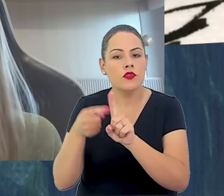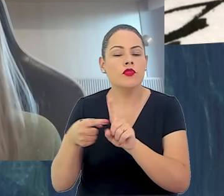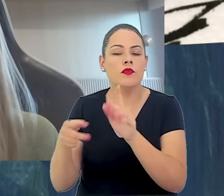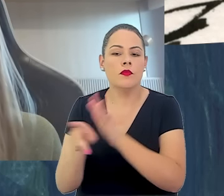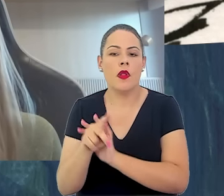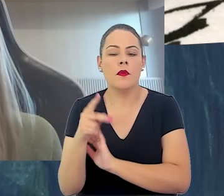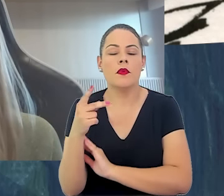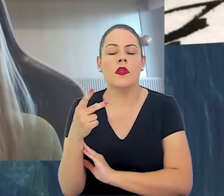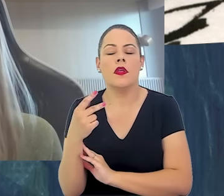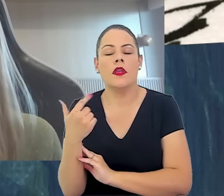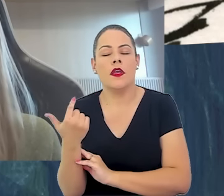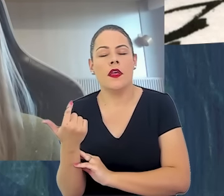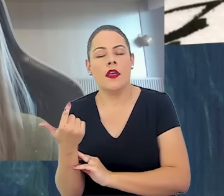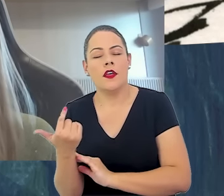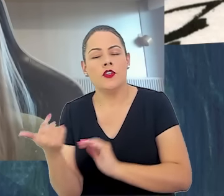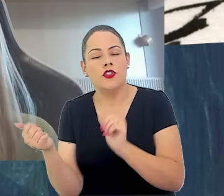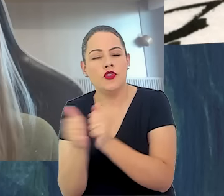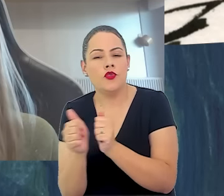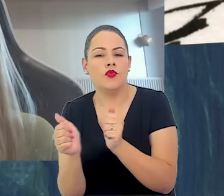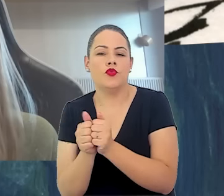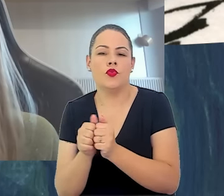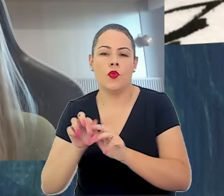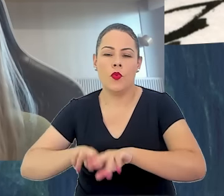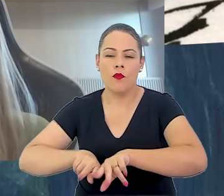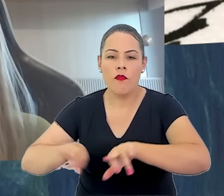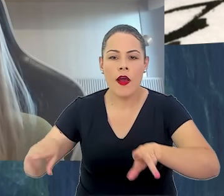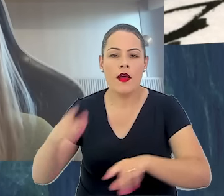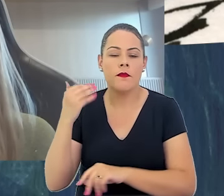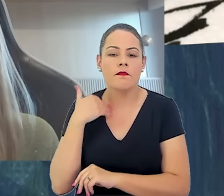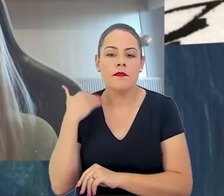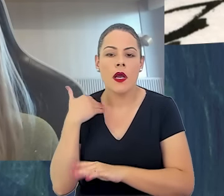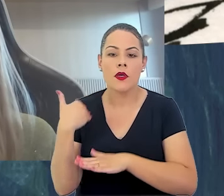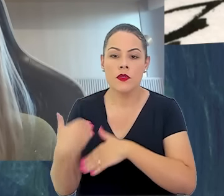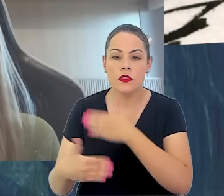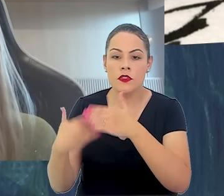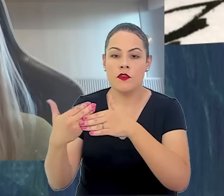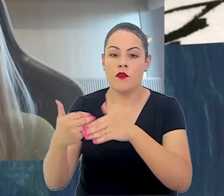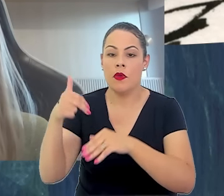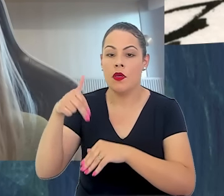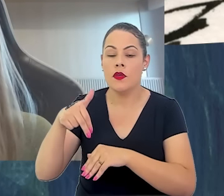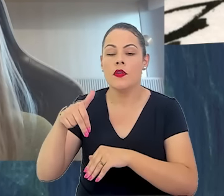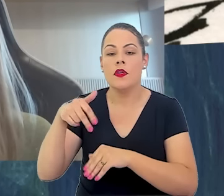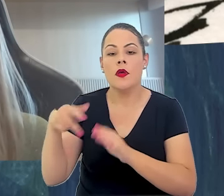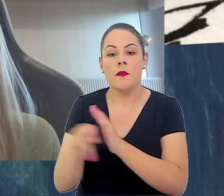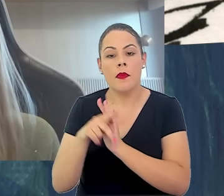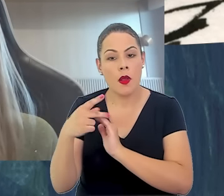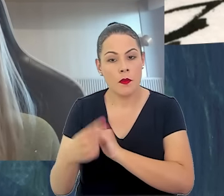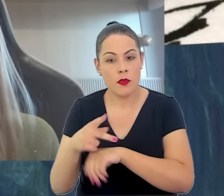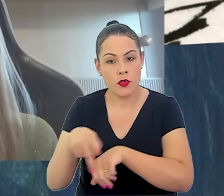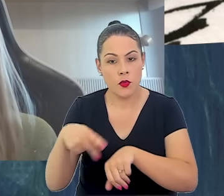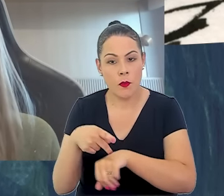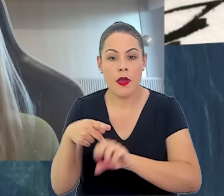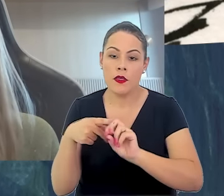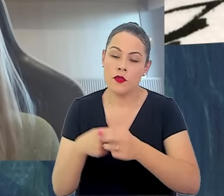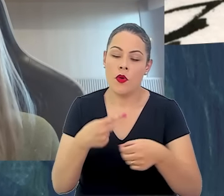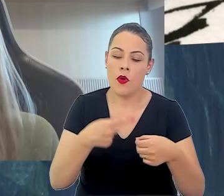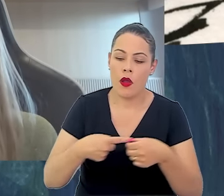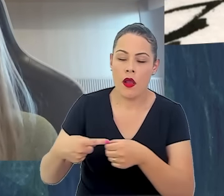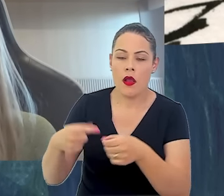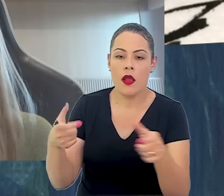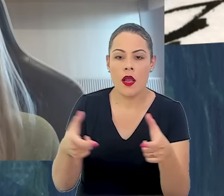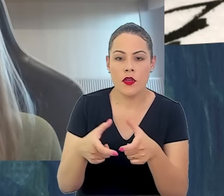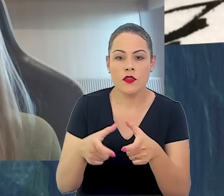tipo securitização com a participação de bancos de desenvolvimento, sejam nacionais, sejam